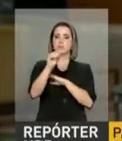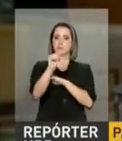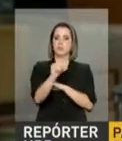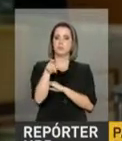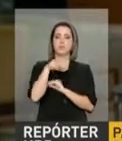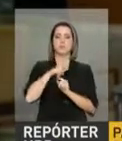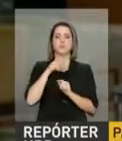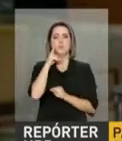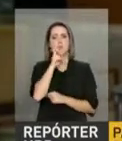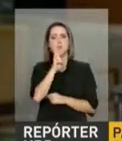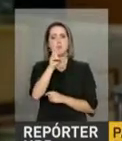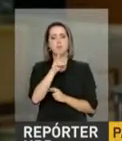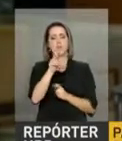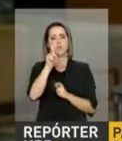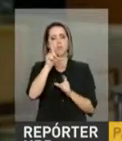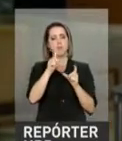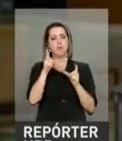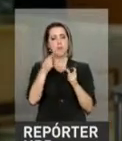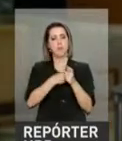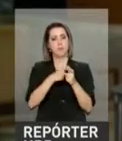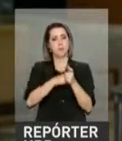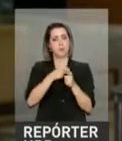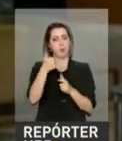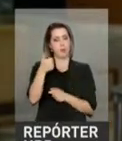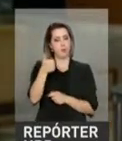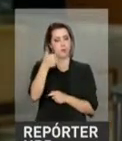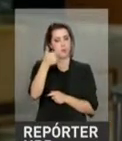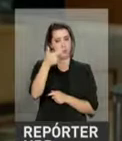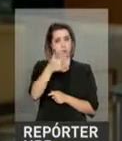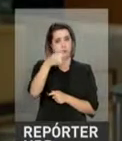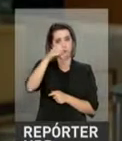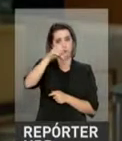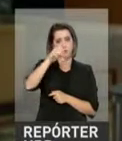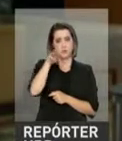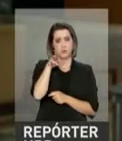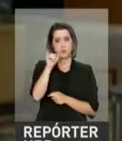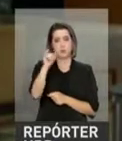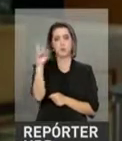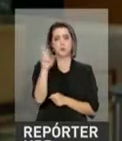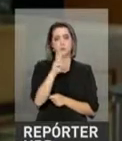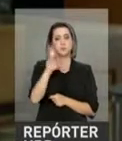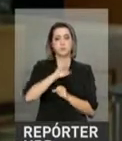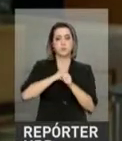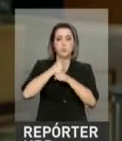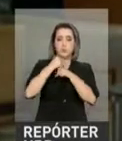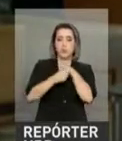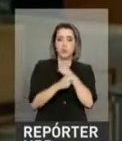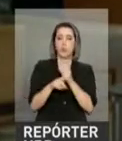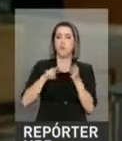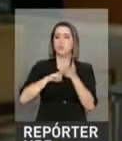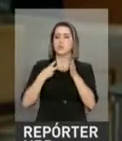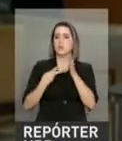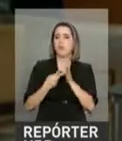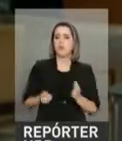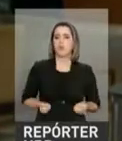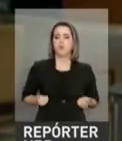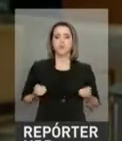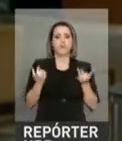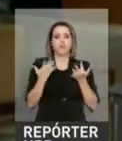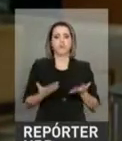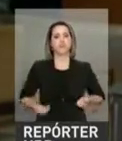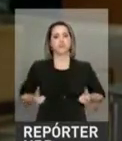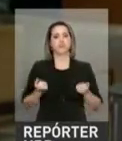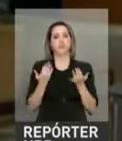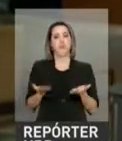um déficit de R$ 129 bilhões para o ano que vem, o que significa que as despesas vão superar